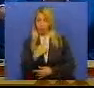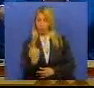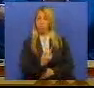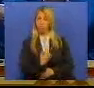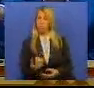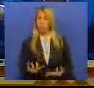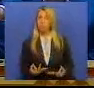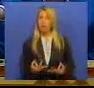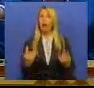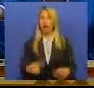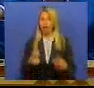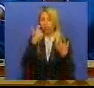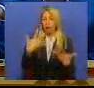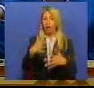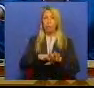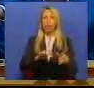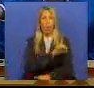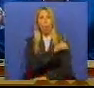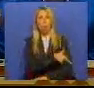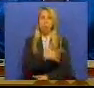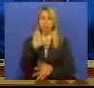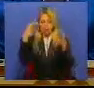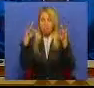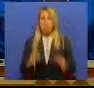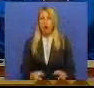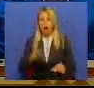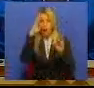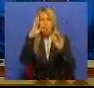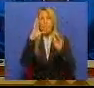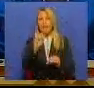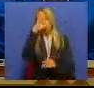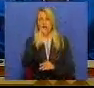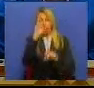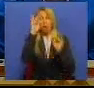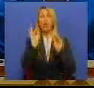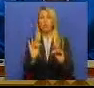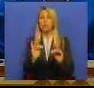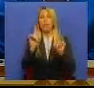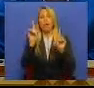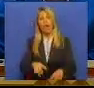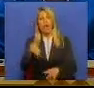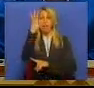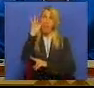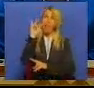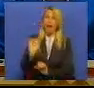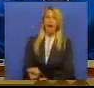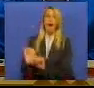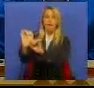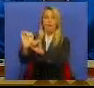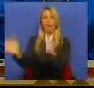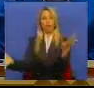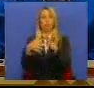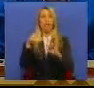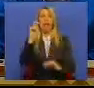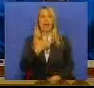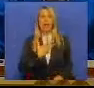reside no poder absoluto do Ministério da Educação e na sua ideologia auxiliar, o eduquês,